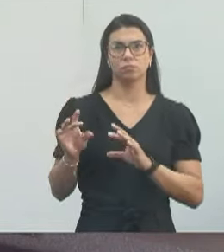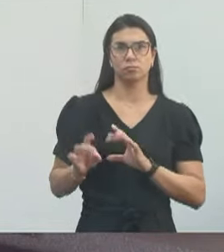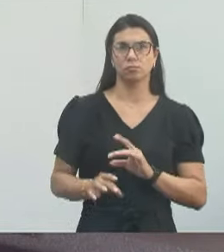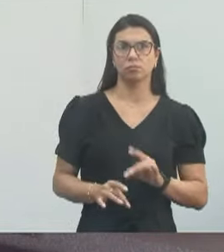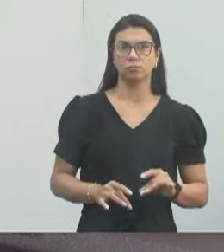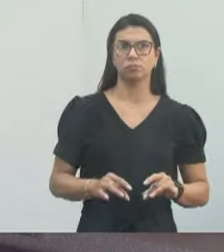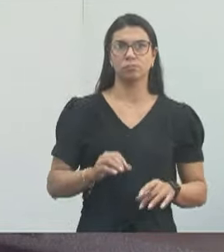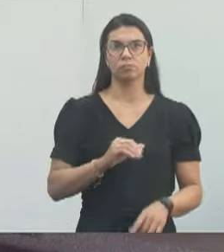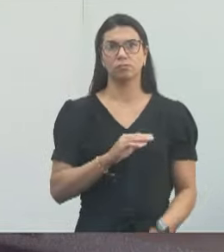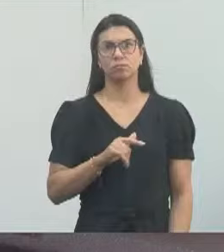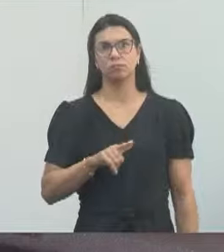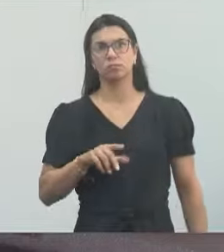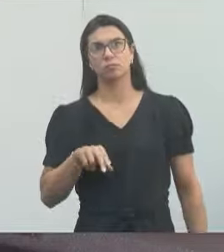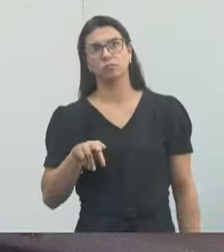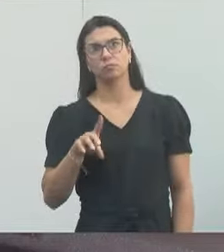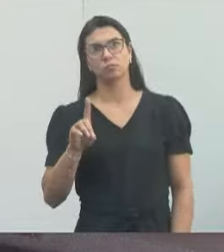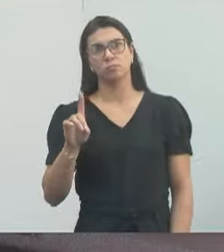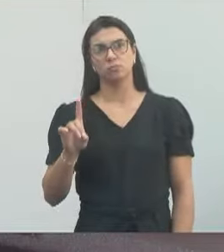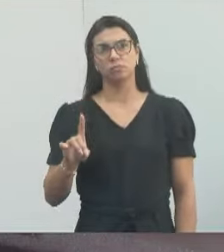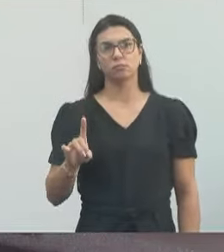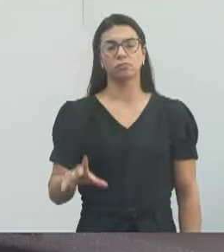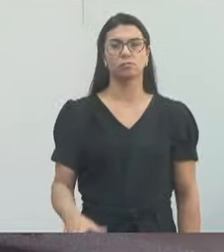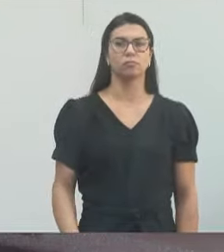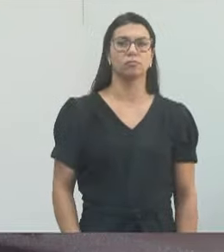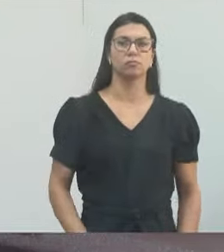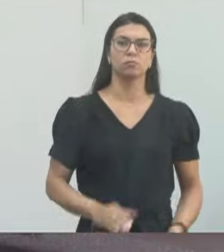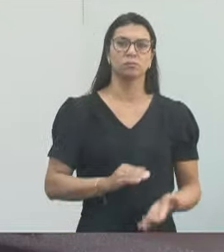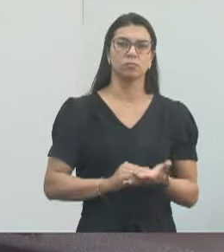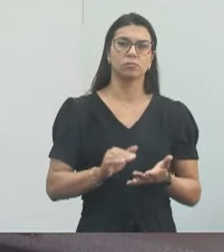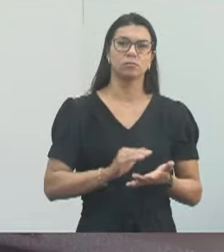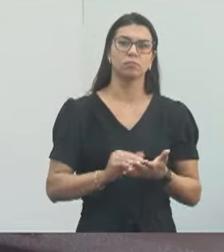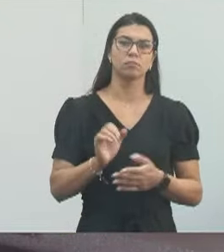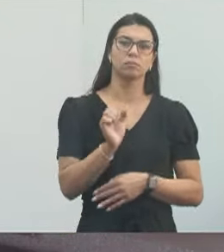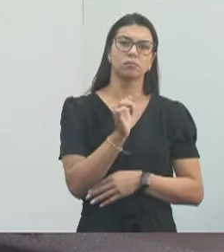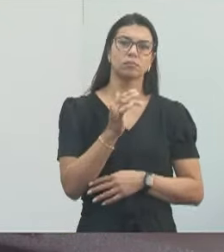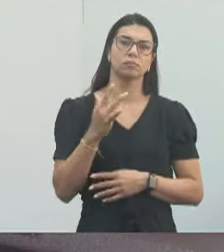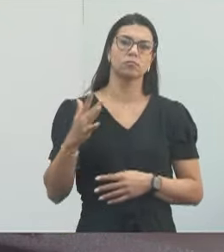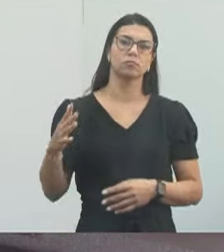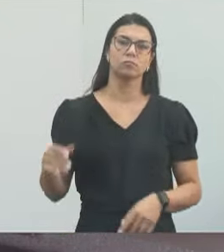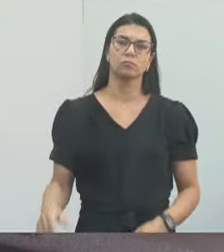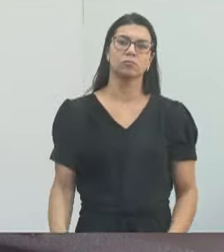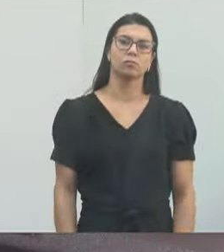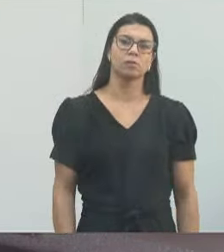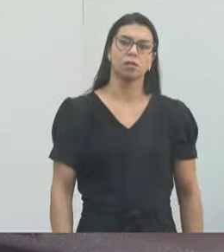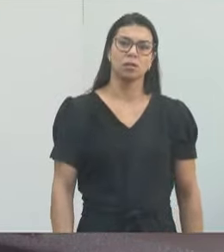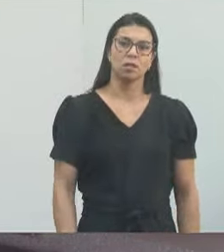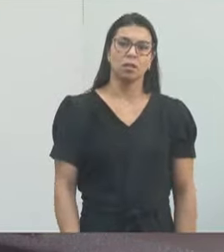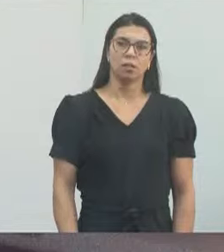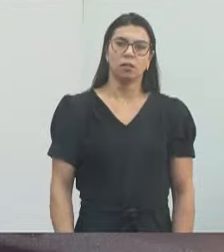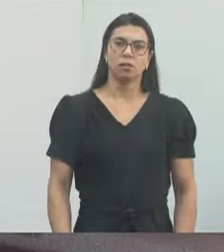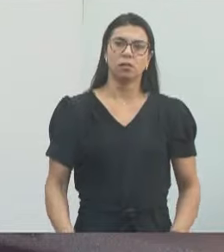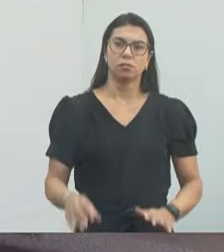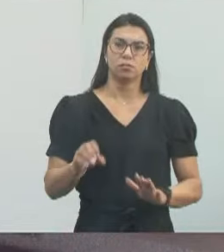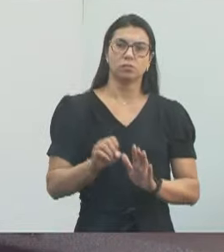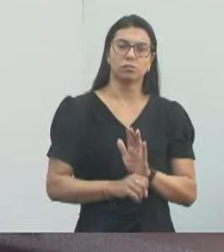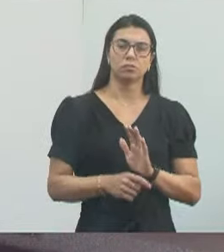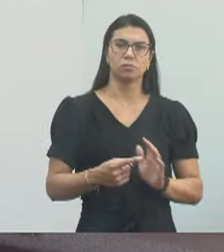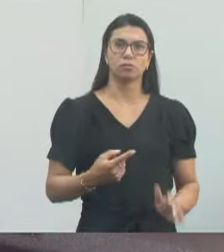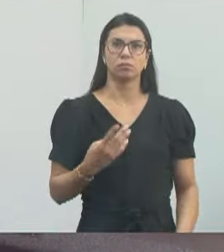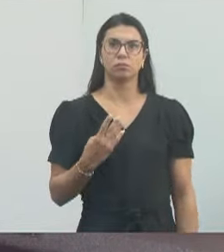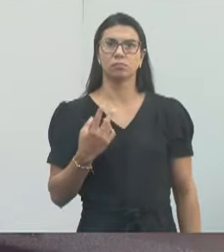prejudicado secreta do meio ambiente end a Ofício 143